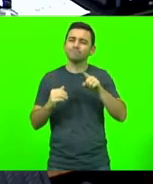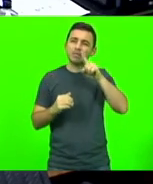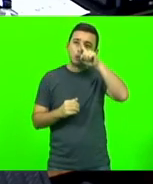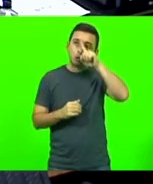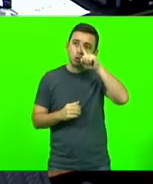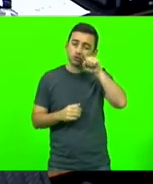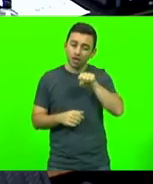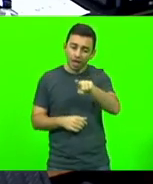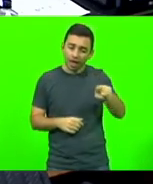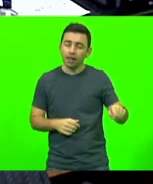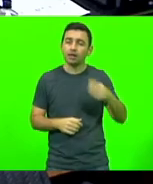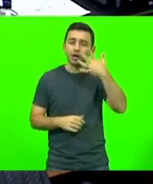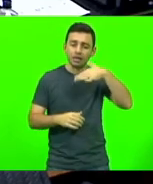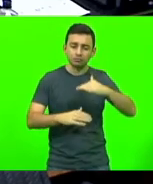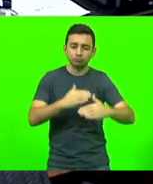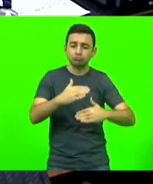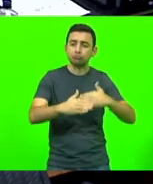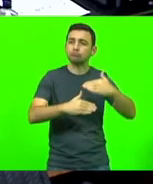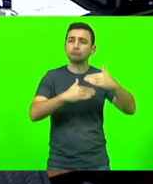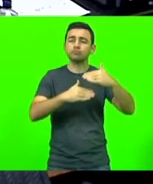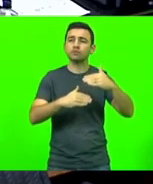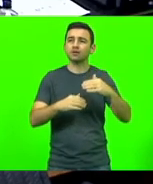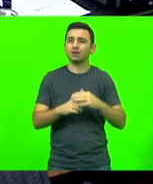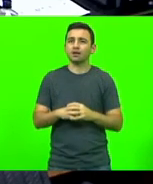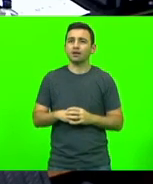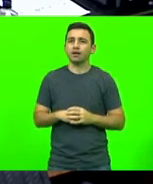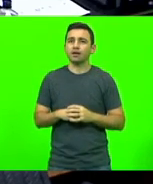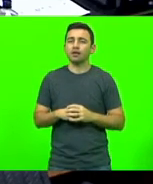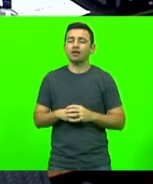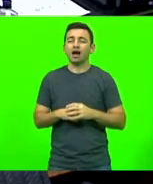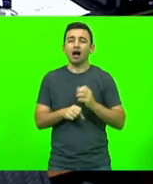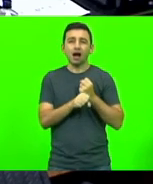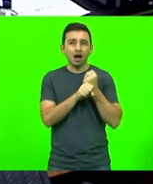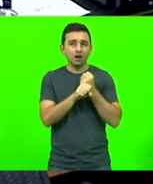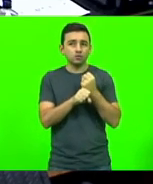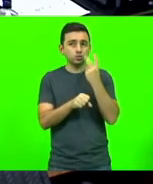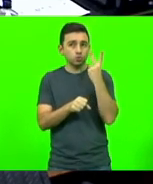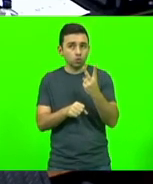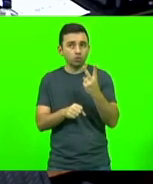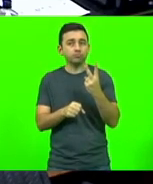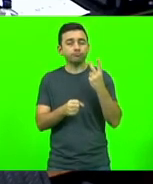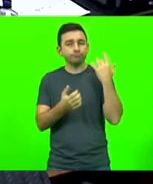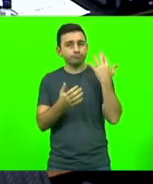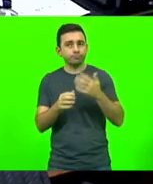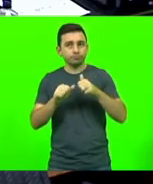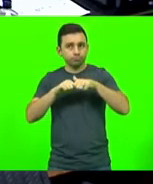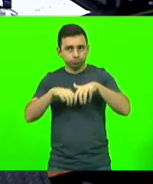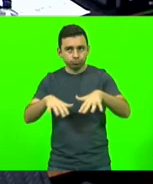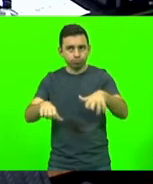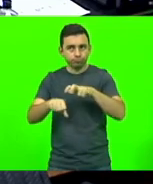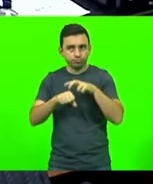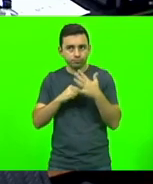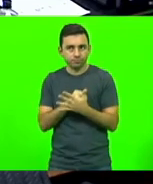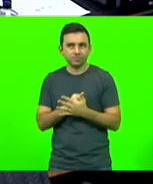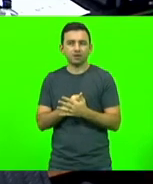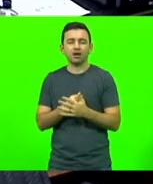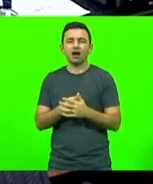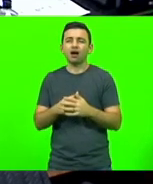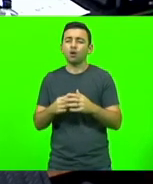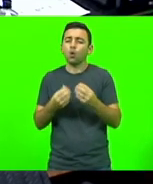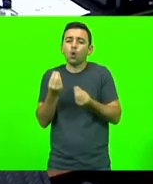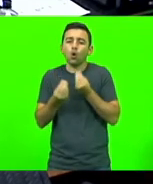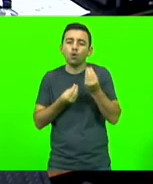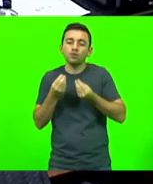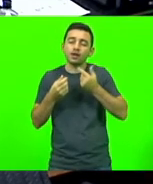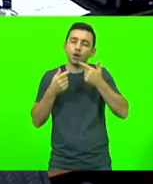das crianças. Nos últimos 2 anos de pandemia, estudos foram feitos a respeito da formação da linguagem, das competências